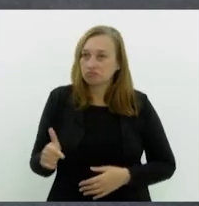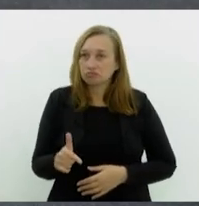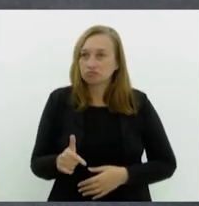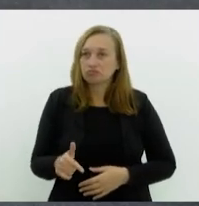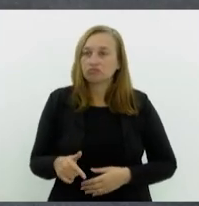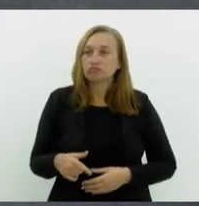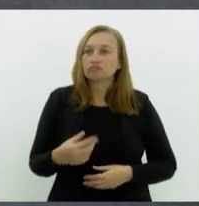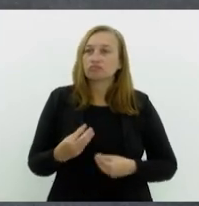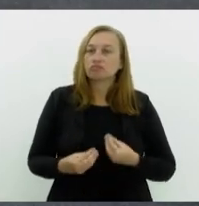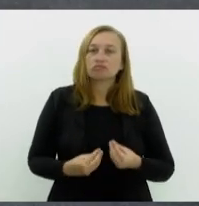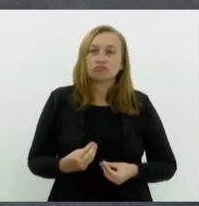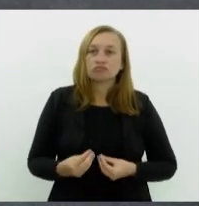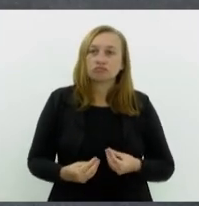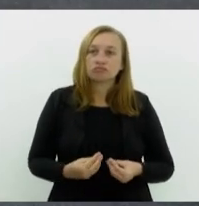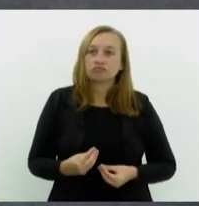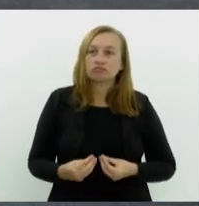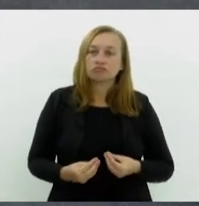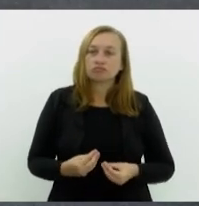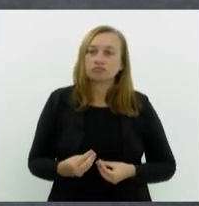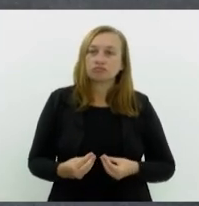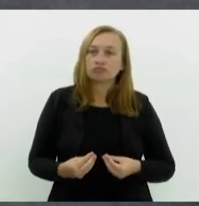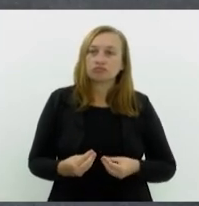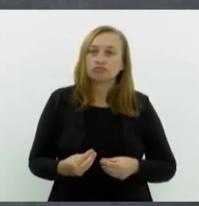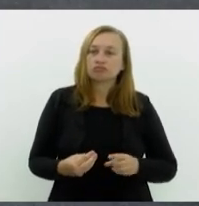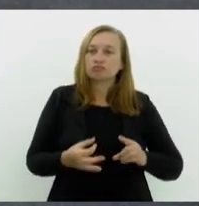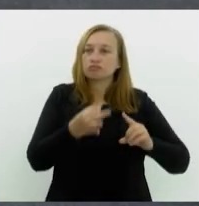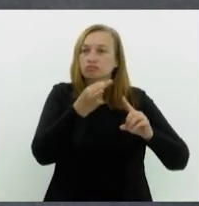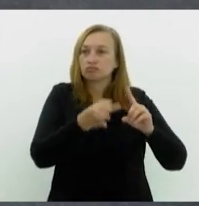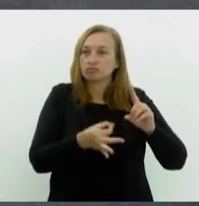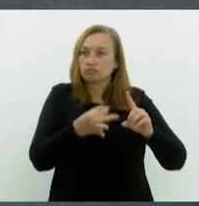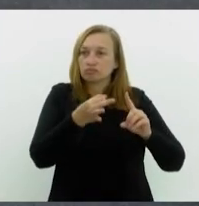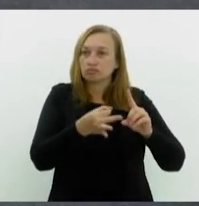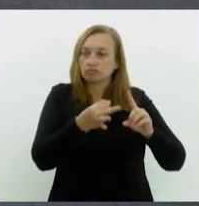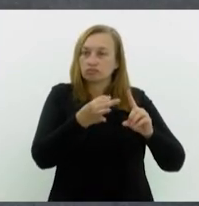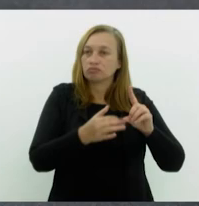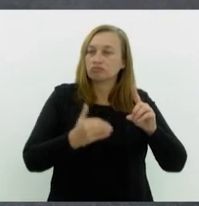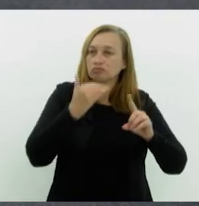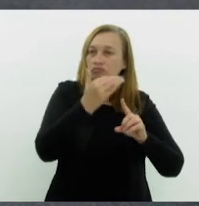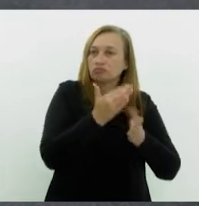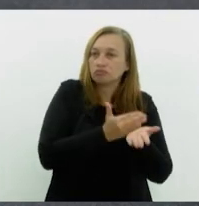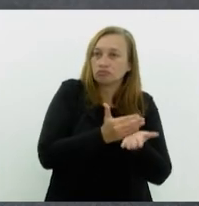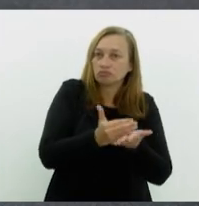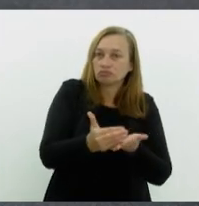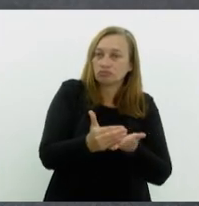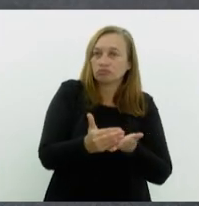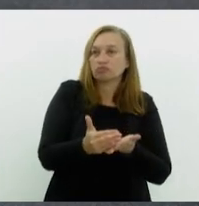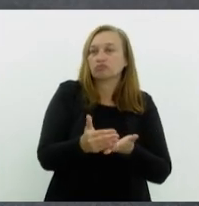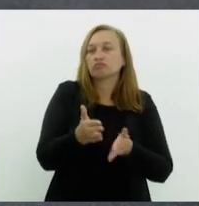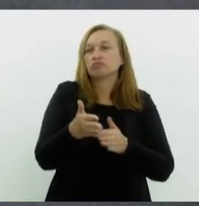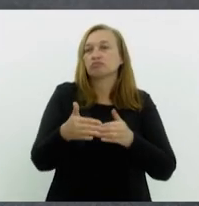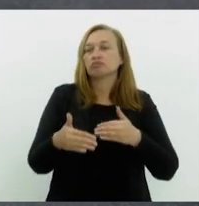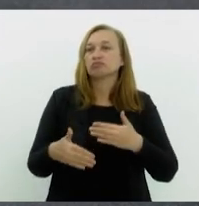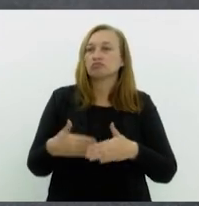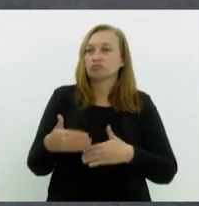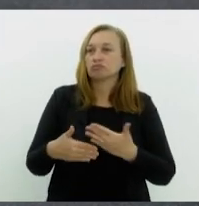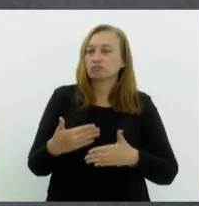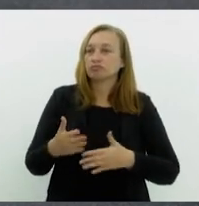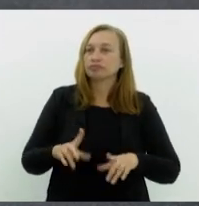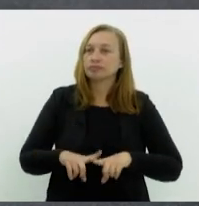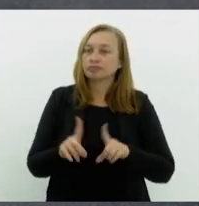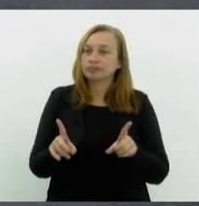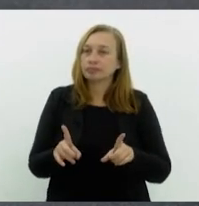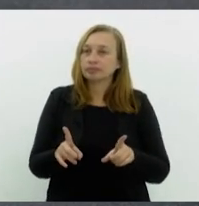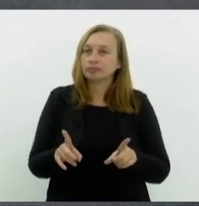como a desembargadora Ivone é pioneira nesse processo, mas que traz o afã de tantas